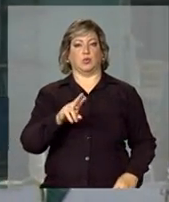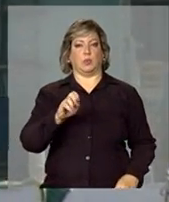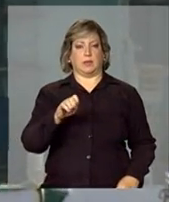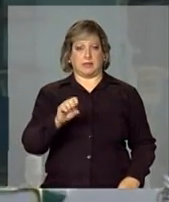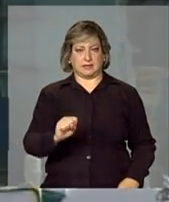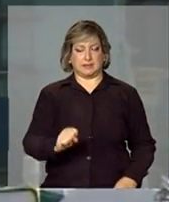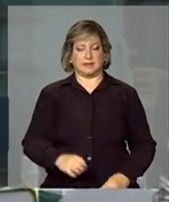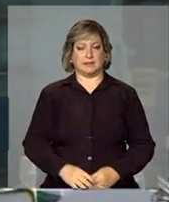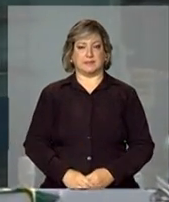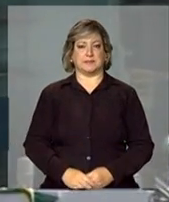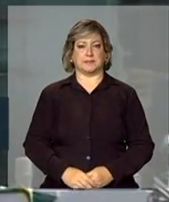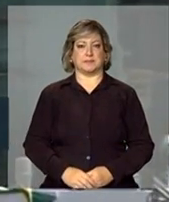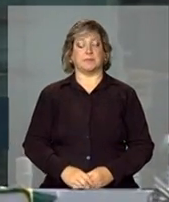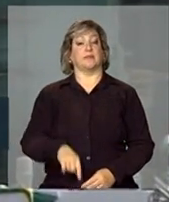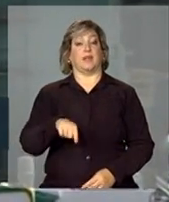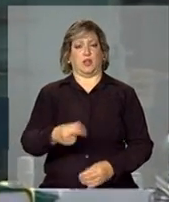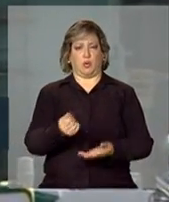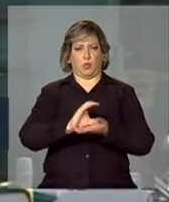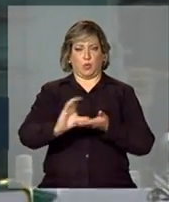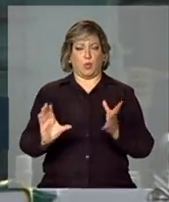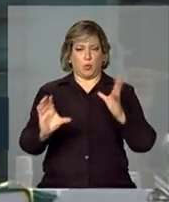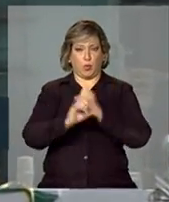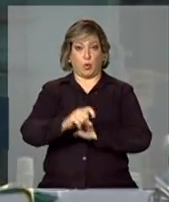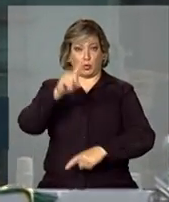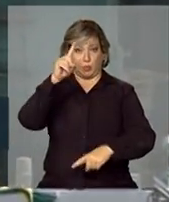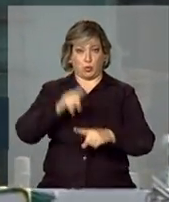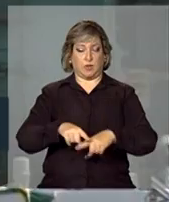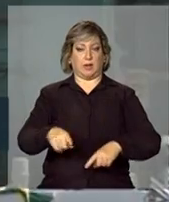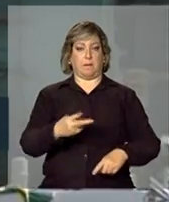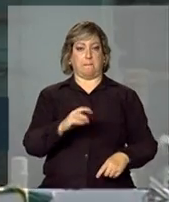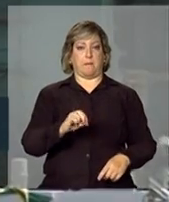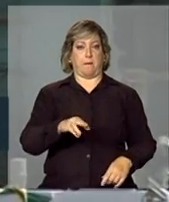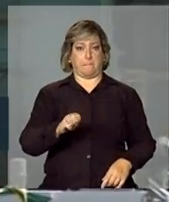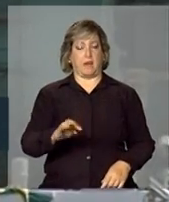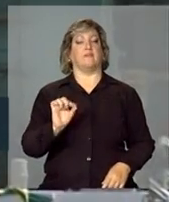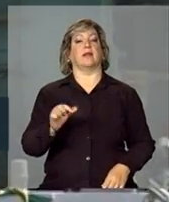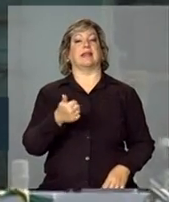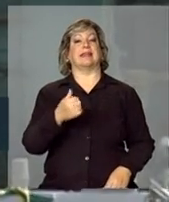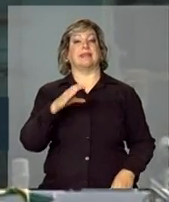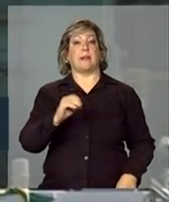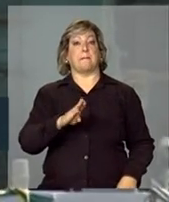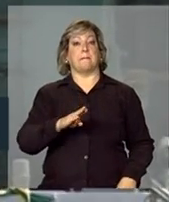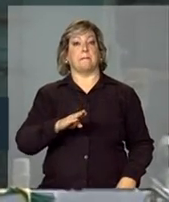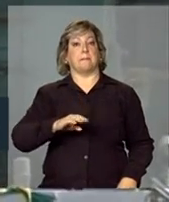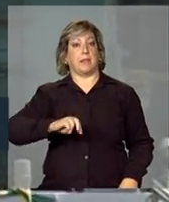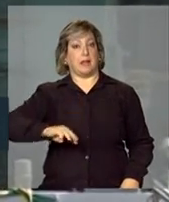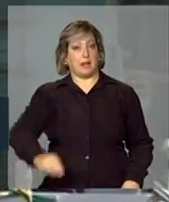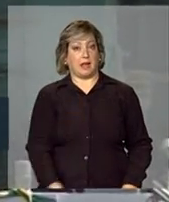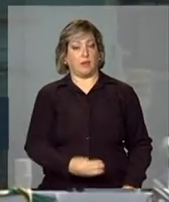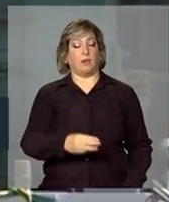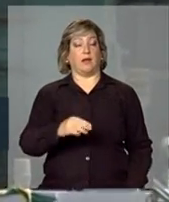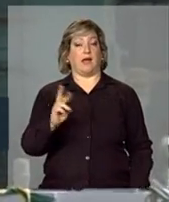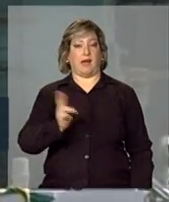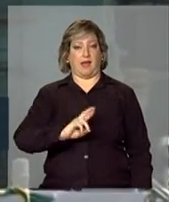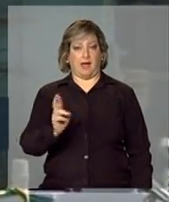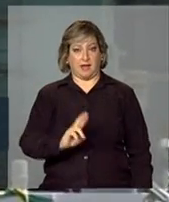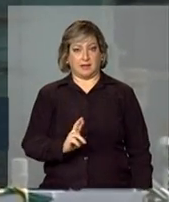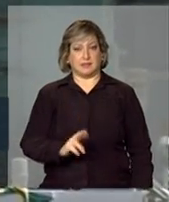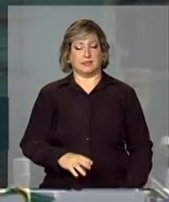suz o investimento total do promef é de 10 bilhões de